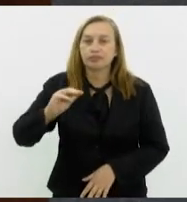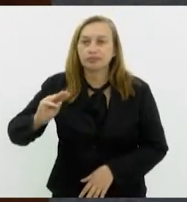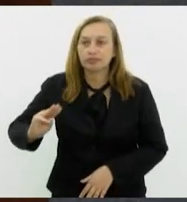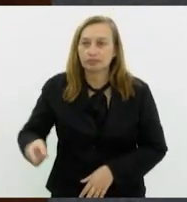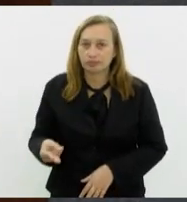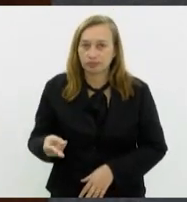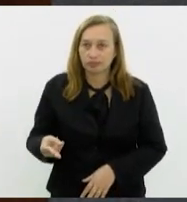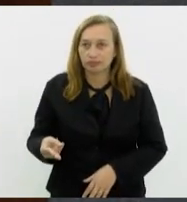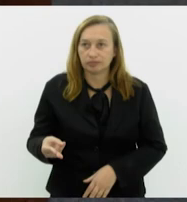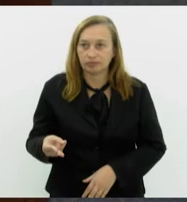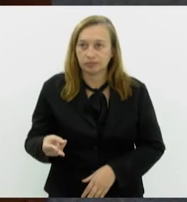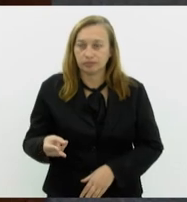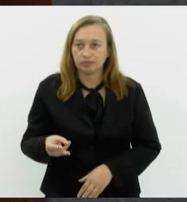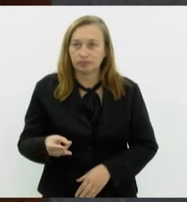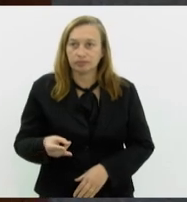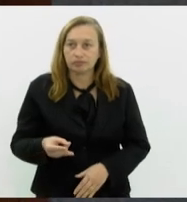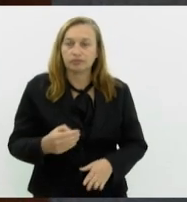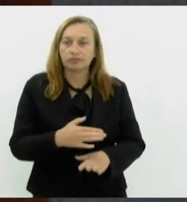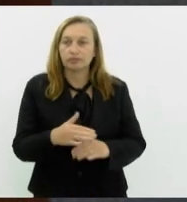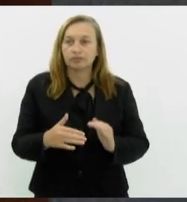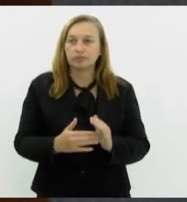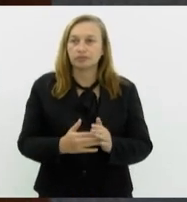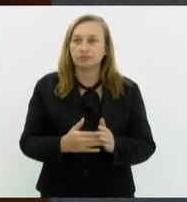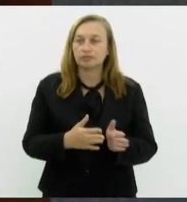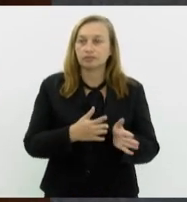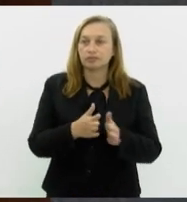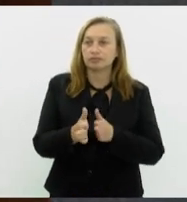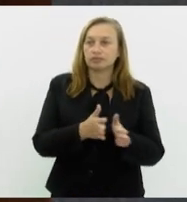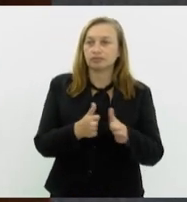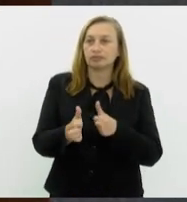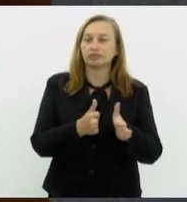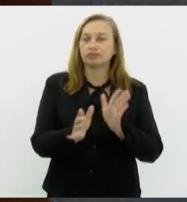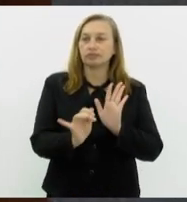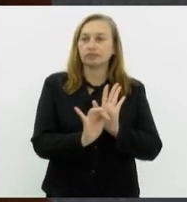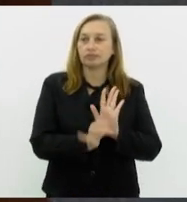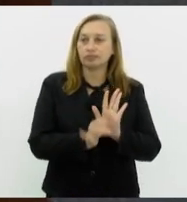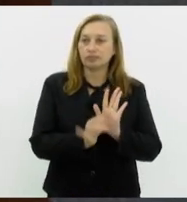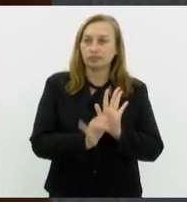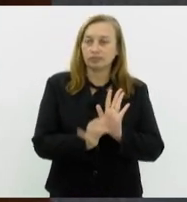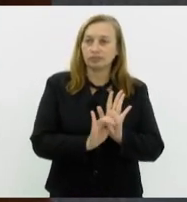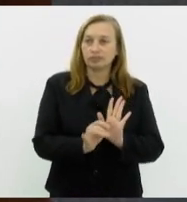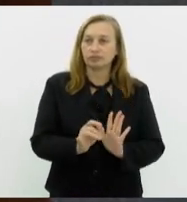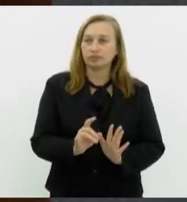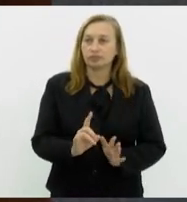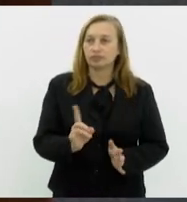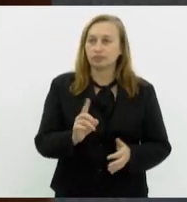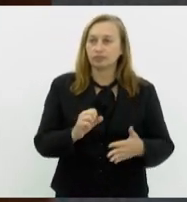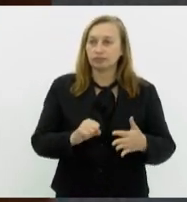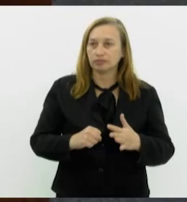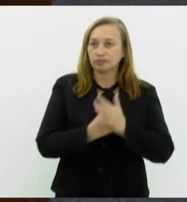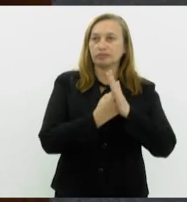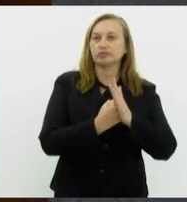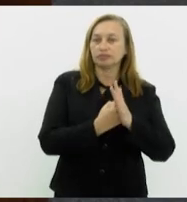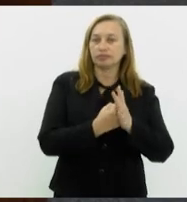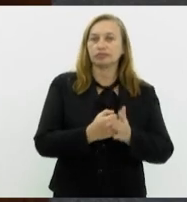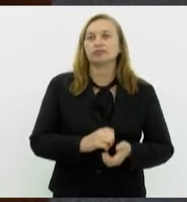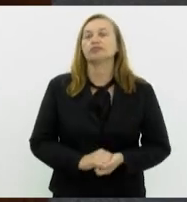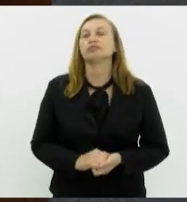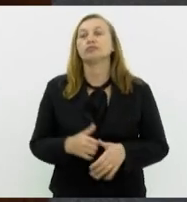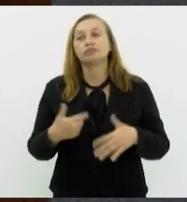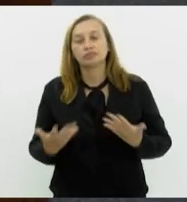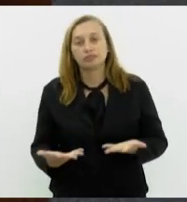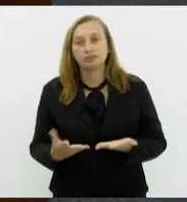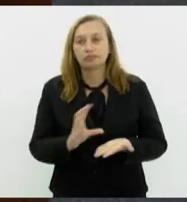para aqueles que acessaram o edital e que não ficaram, no primeiro momento, ranqueados, os suplentes. Então,